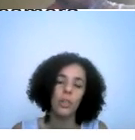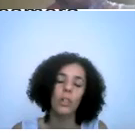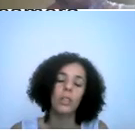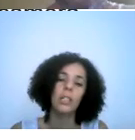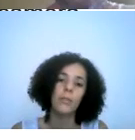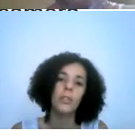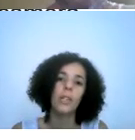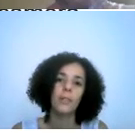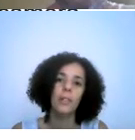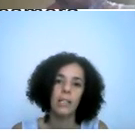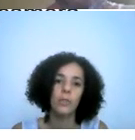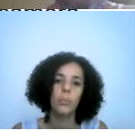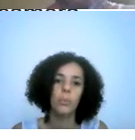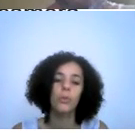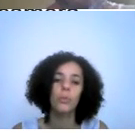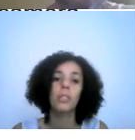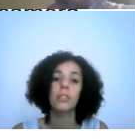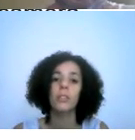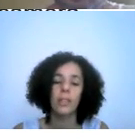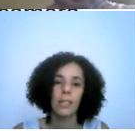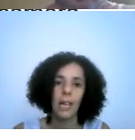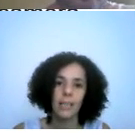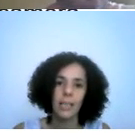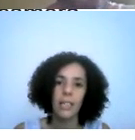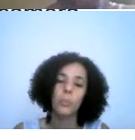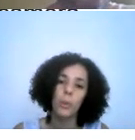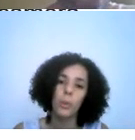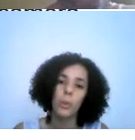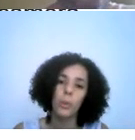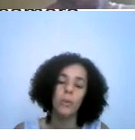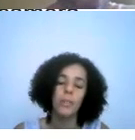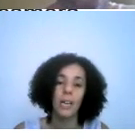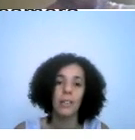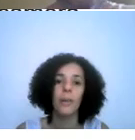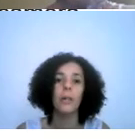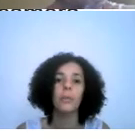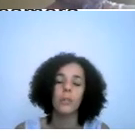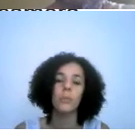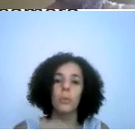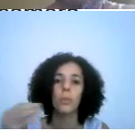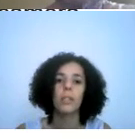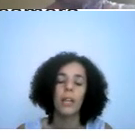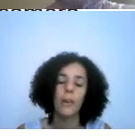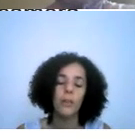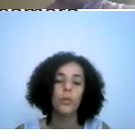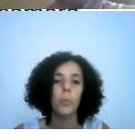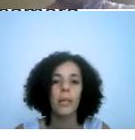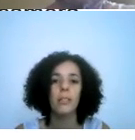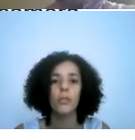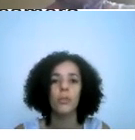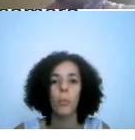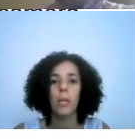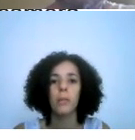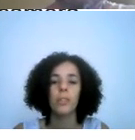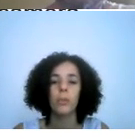najas que estavam sendo traficadas por um estudante de veterinária, né? Isso pode causar, e vem causando, né, em vários outros